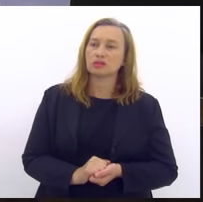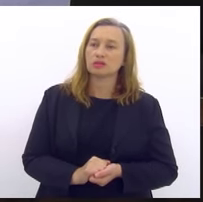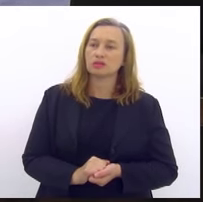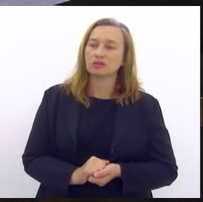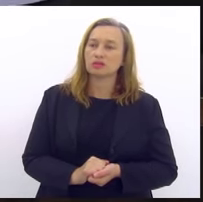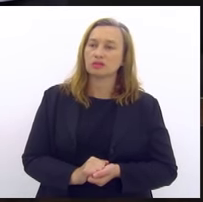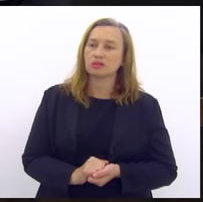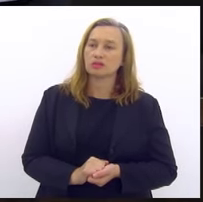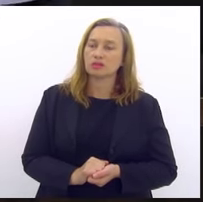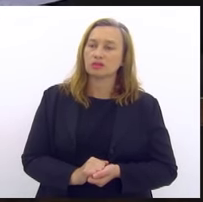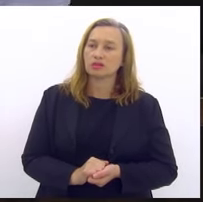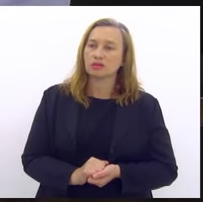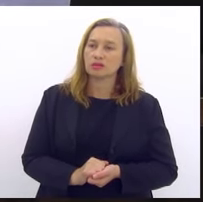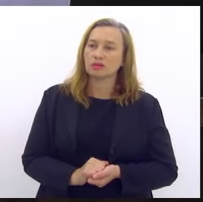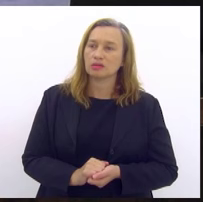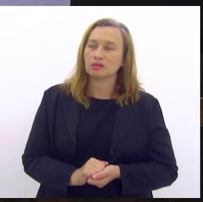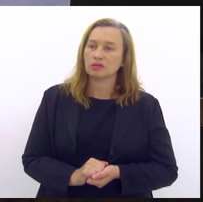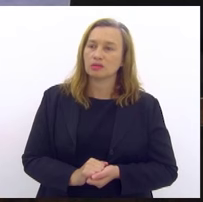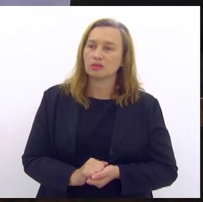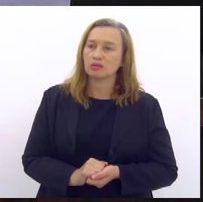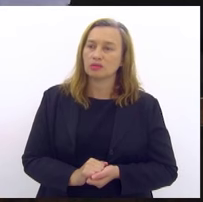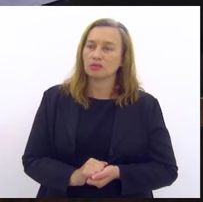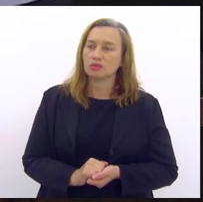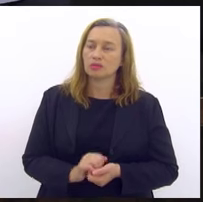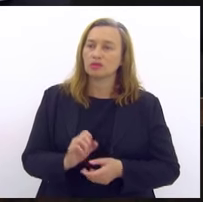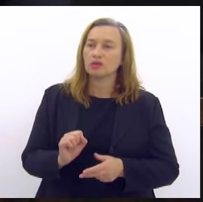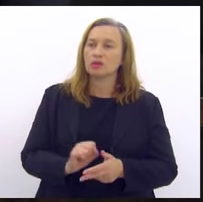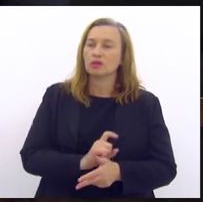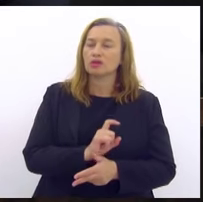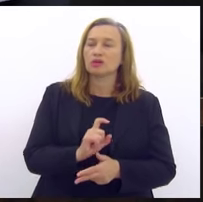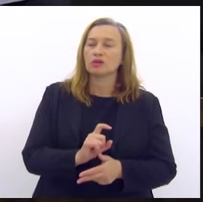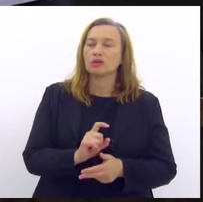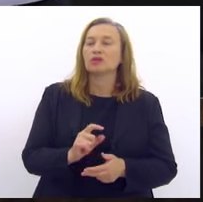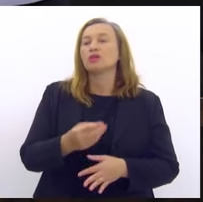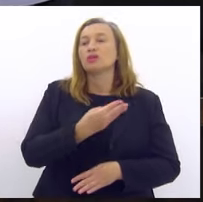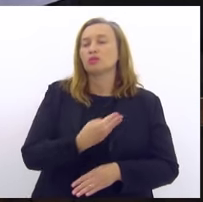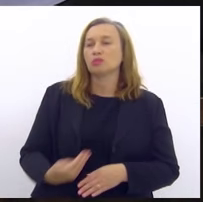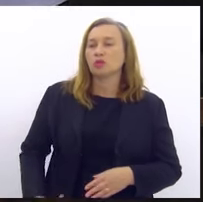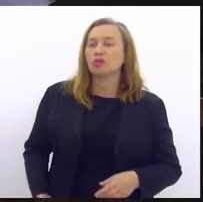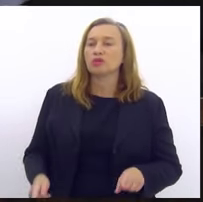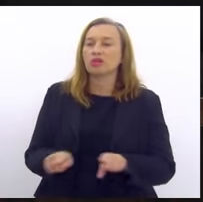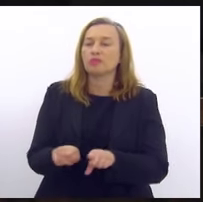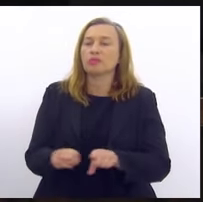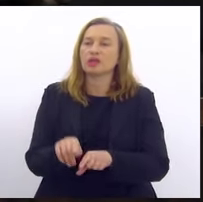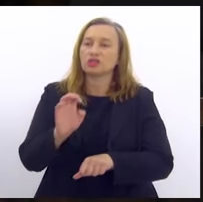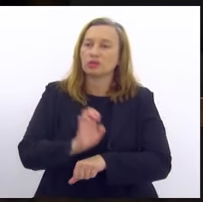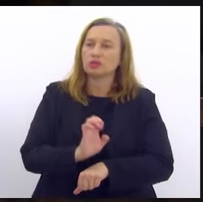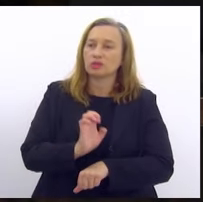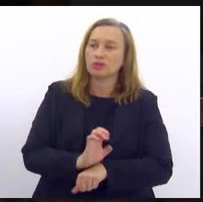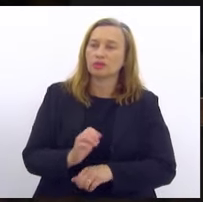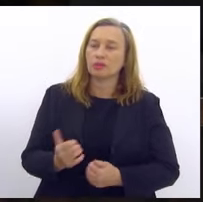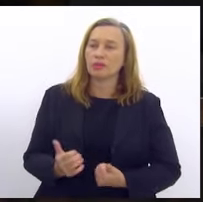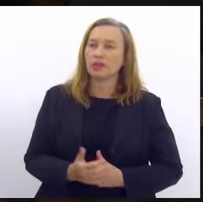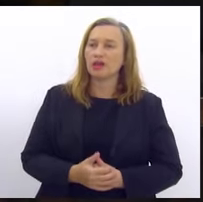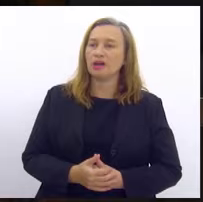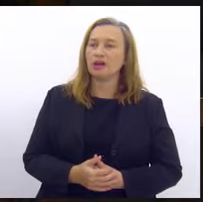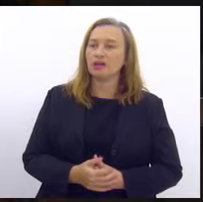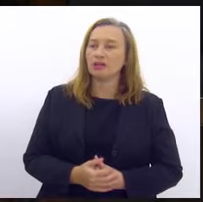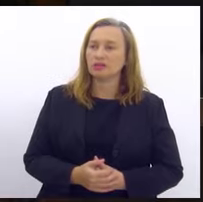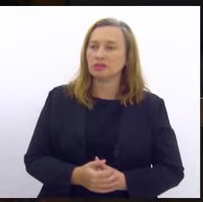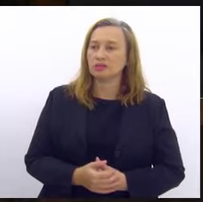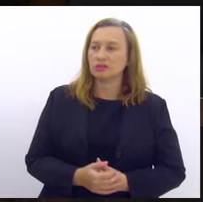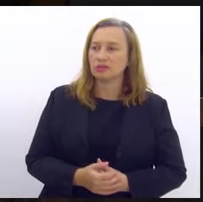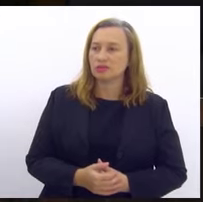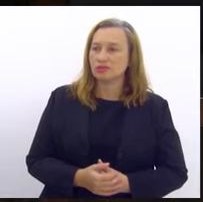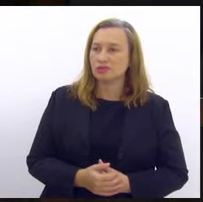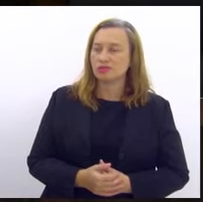O que houve? De executivo público no âmbito do Poder Executivo Estadual. Estabelece sua estrutura e formas de